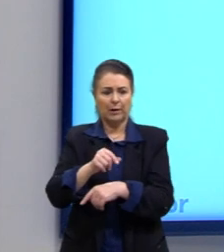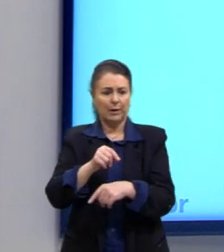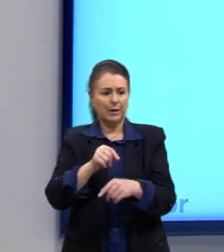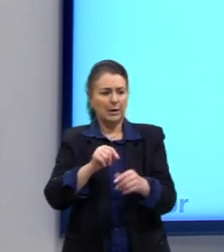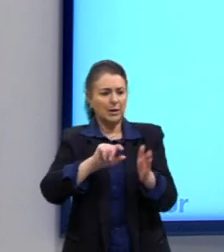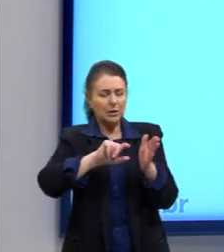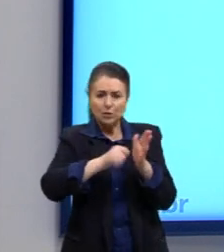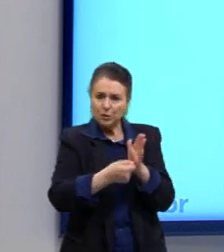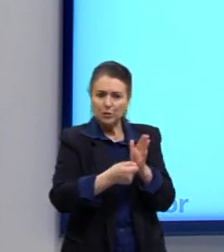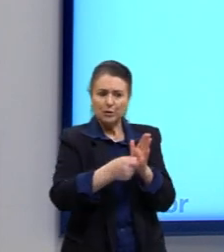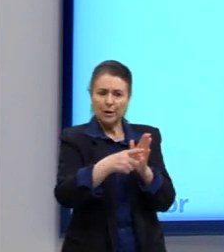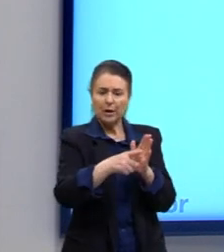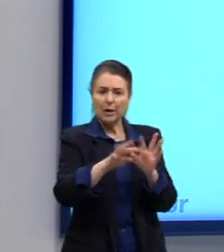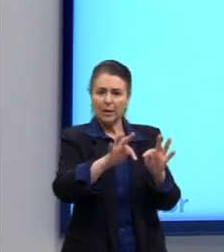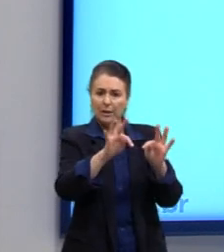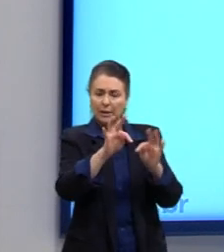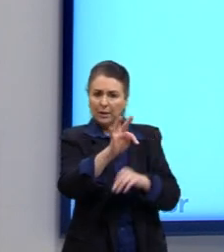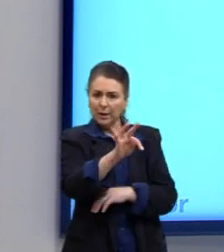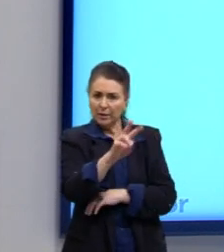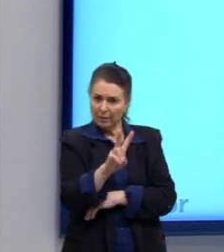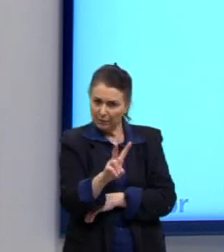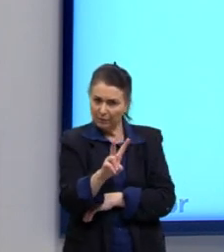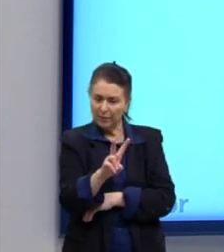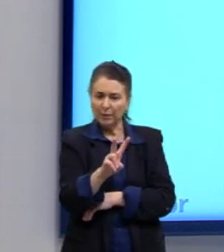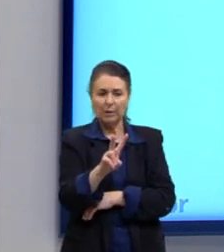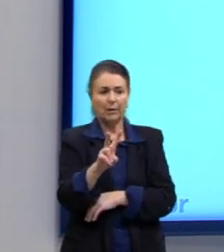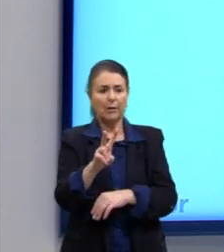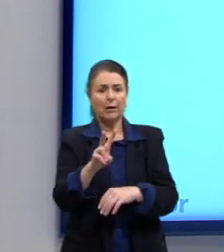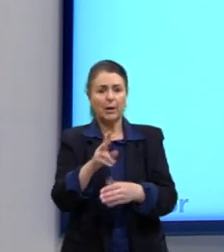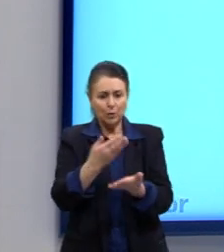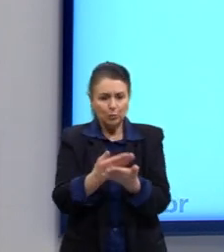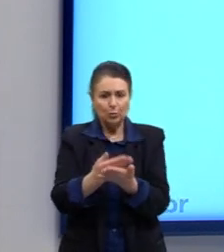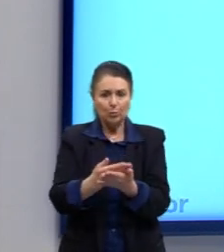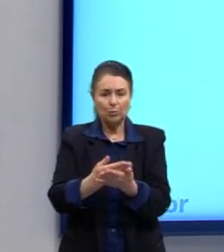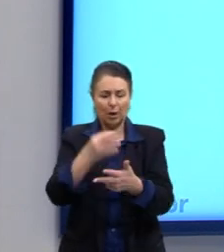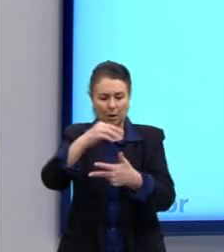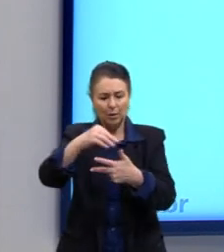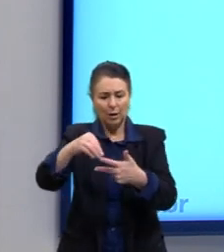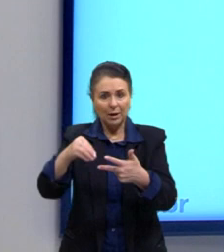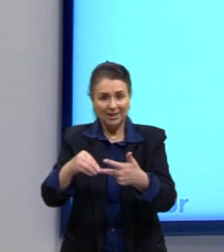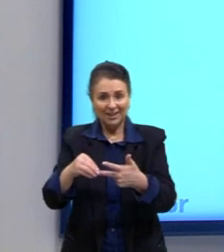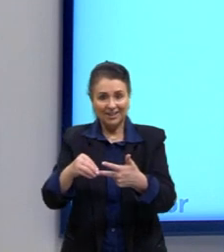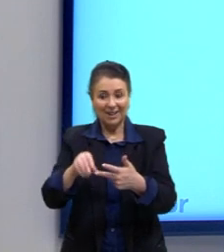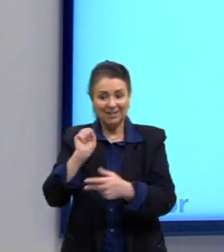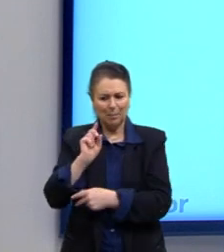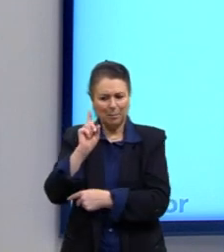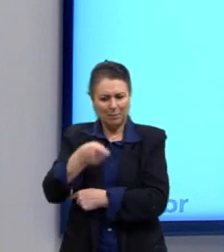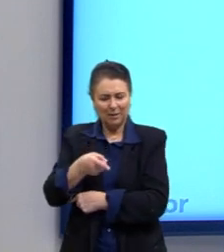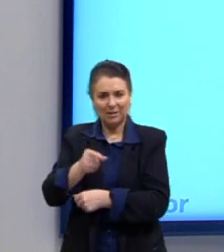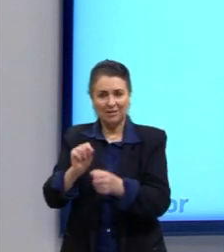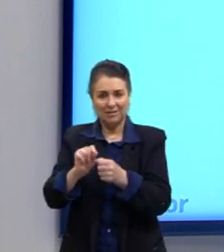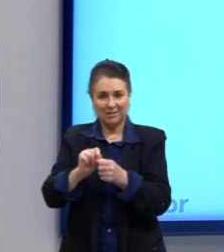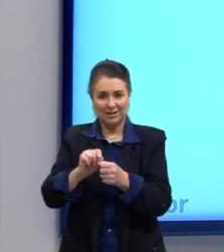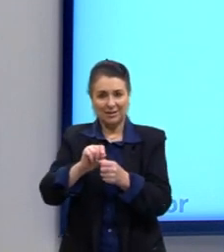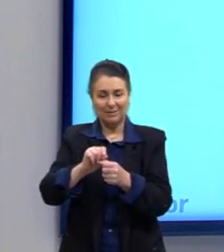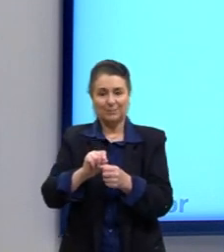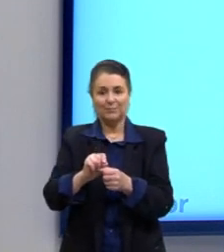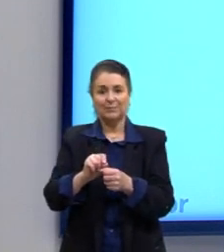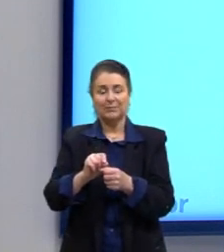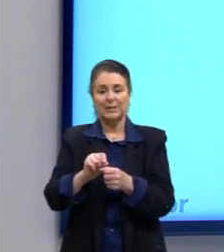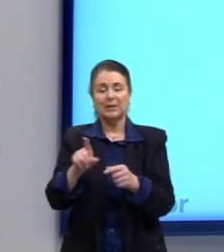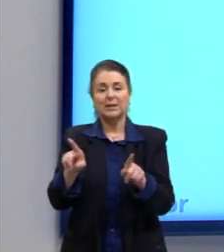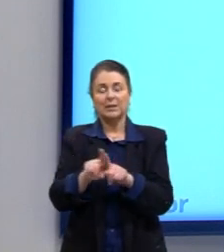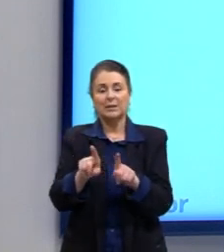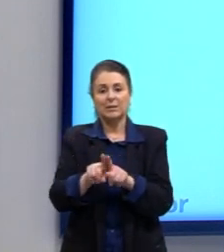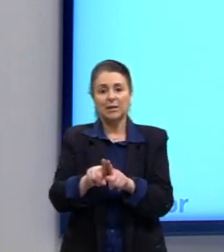estude para o Enem fácil Enem ali uma linguagem imperativa né aí favor estudo para ninguém vamos lá né E também